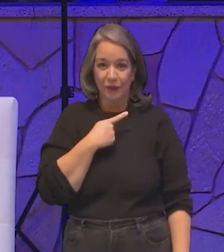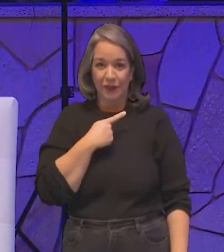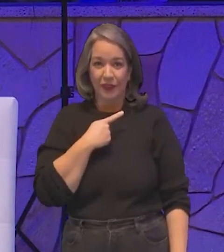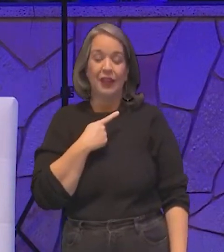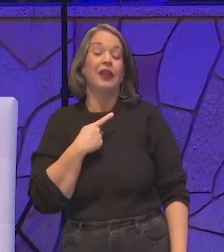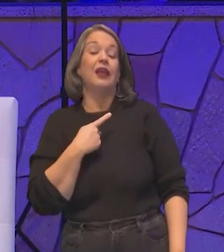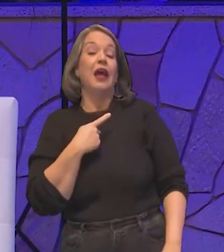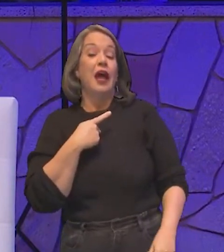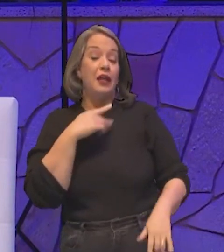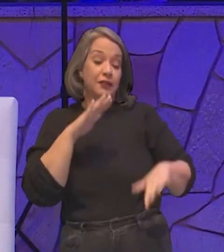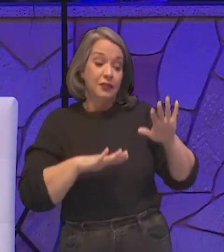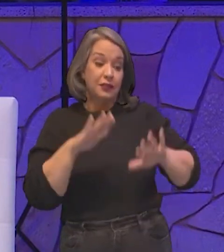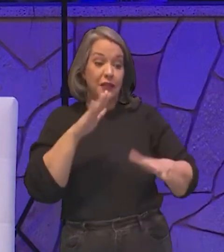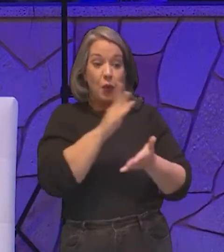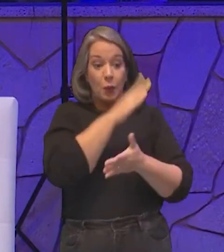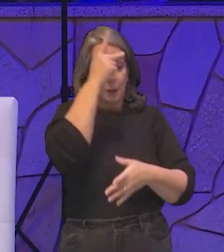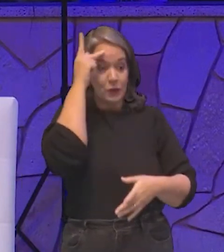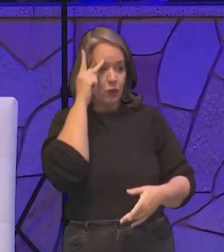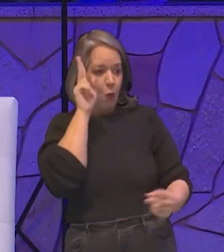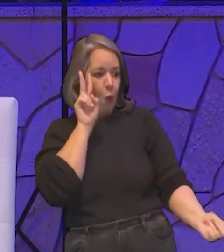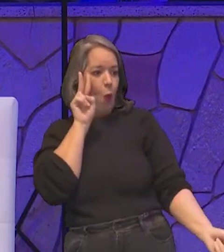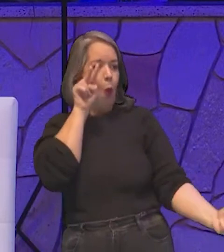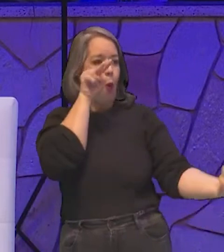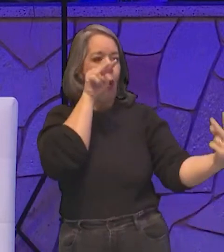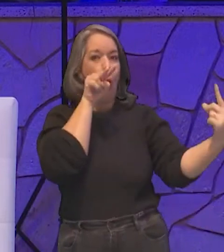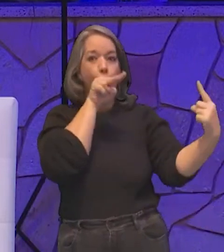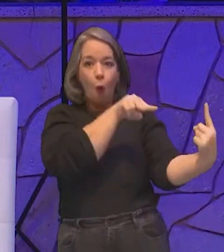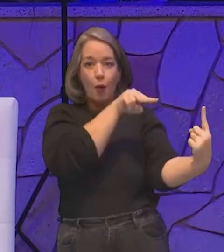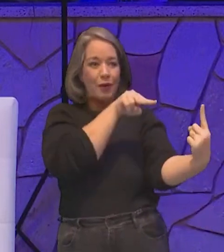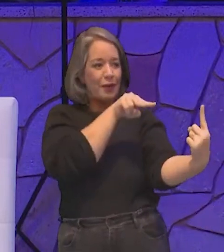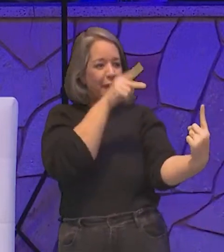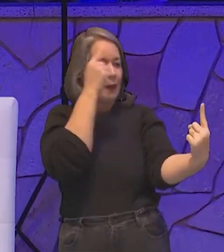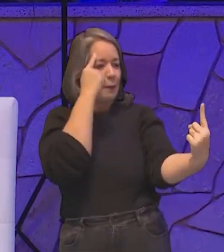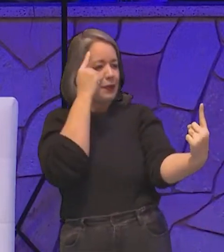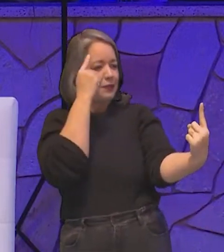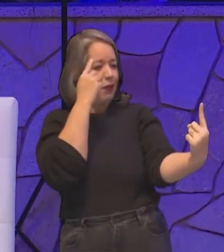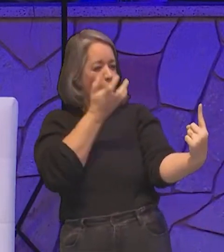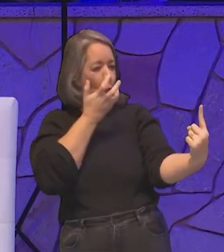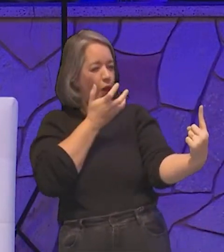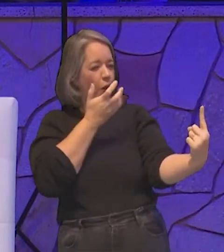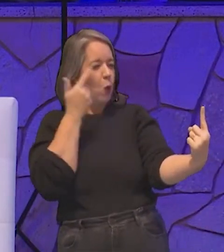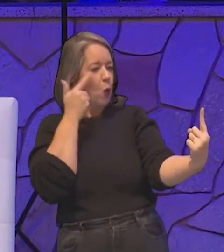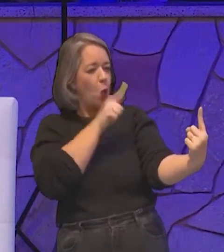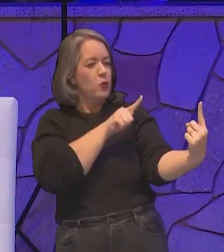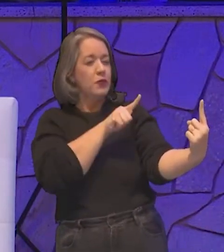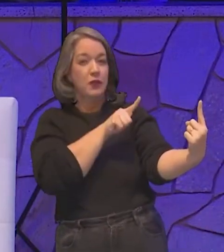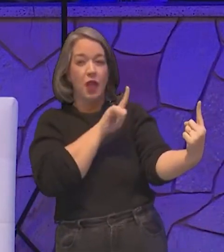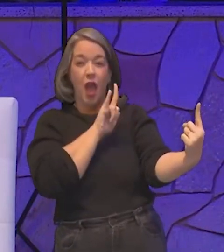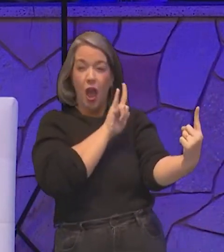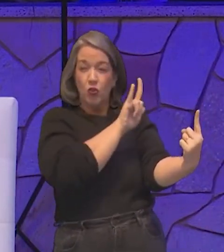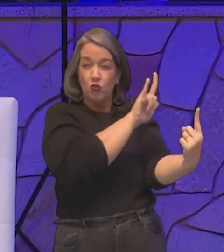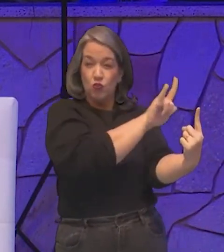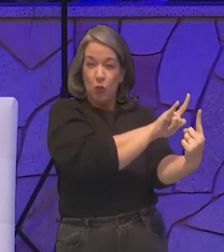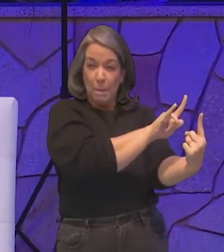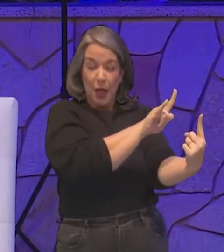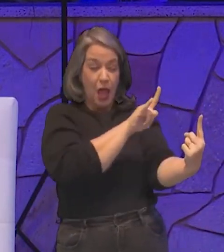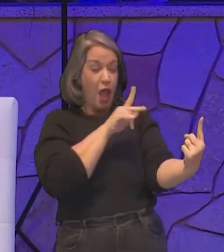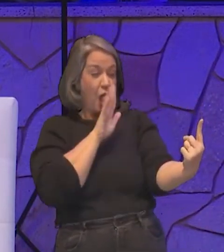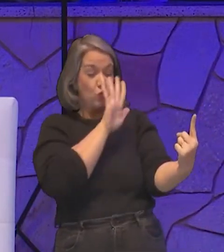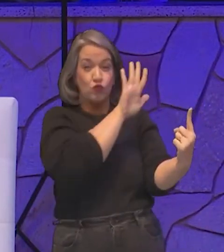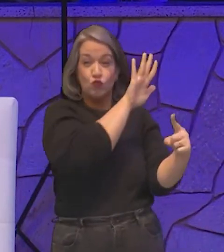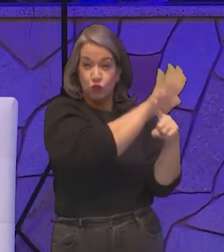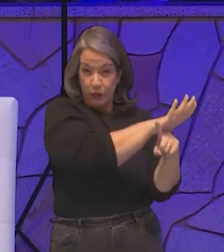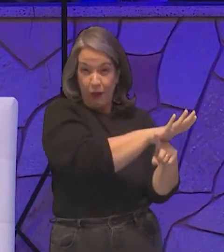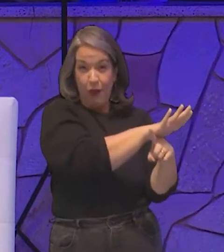conquistar com aquela pessoa ou aquela coisa que eu digo amar? A palavra de Deus nos